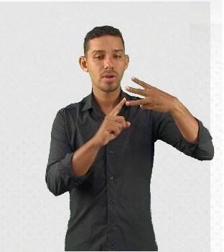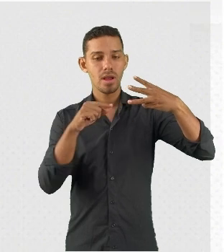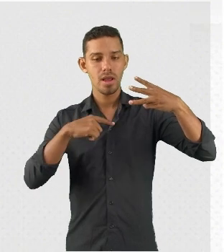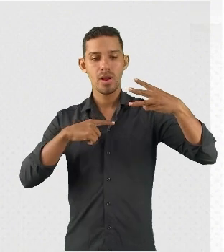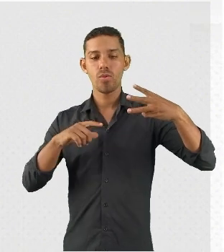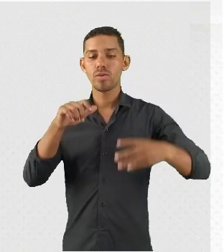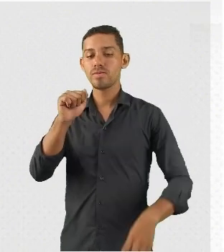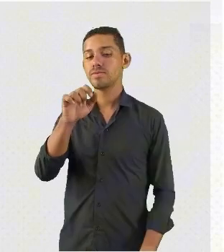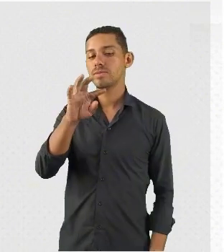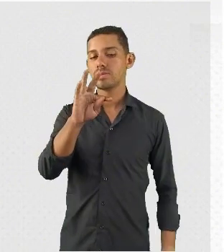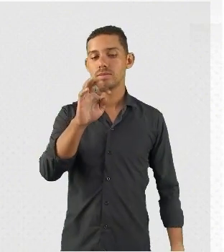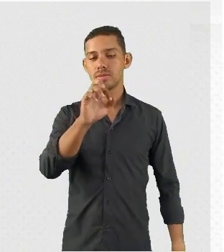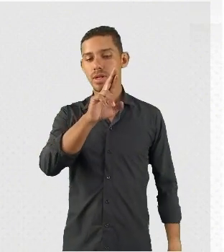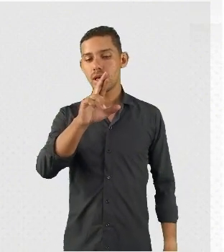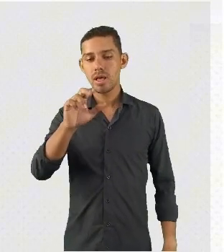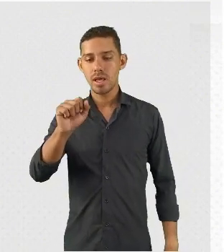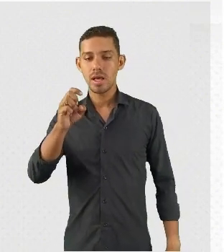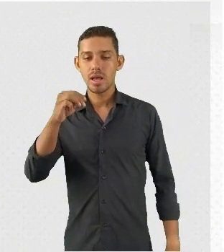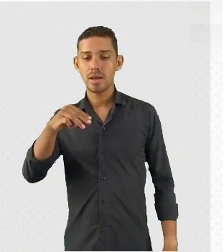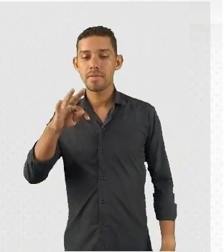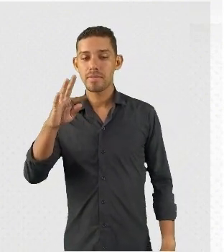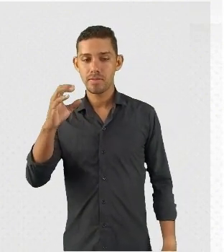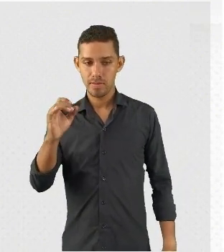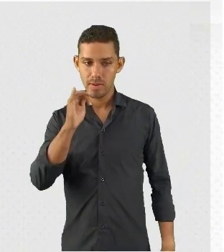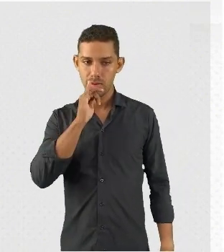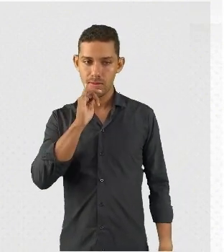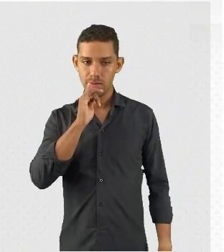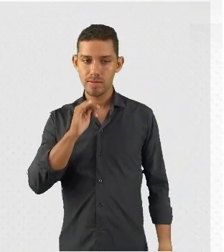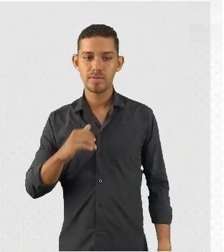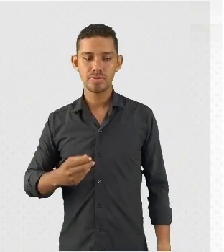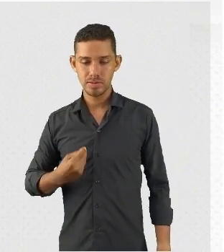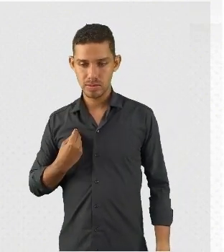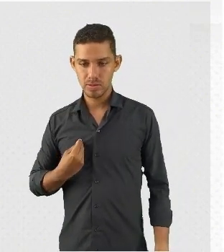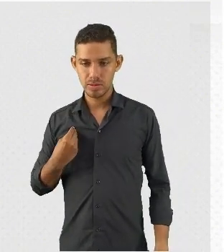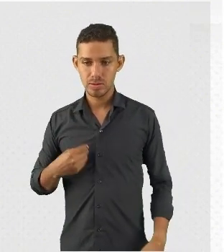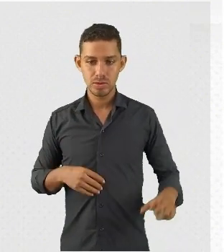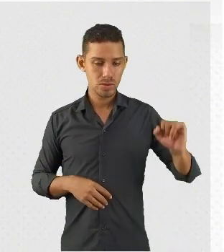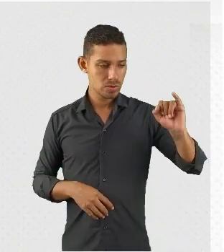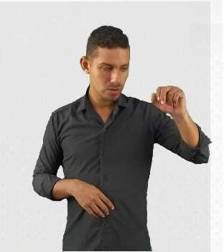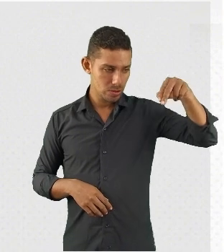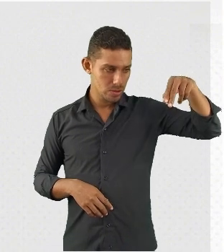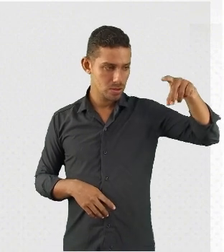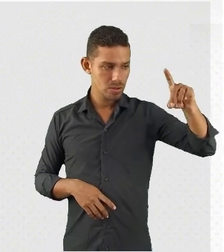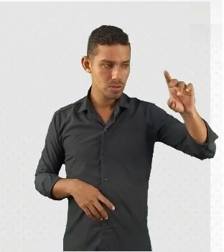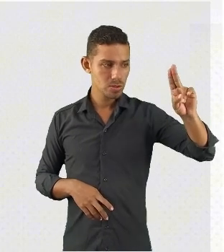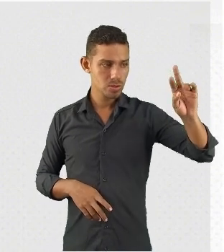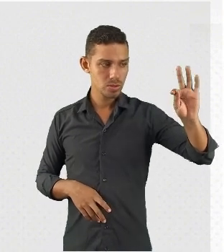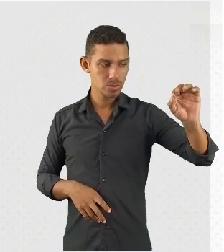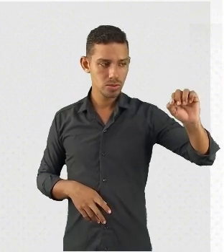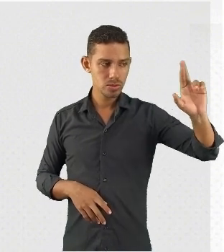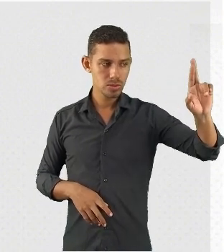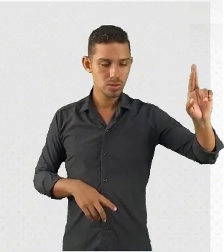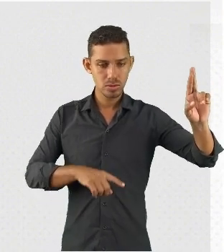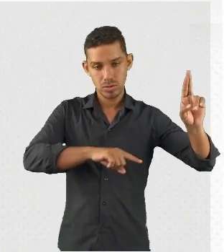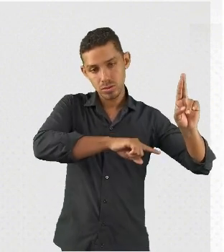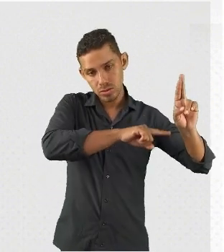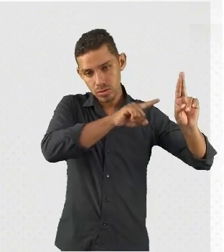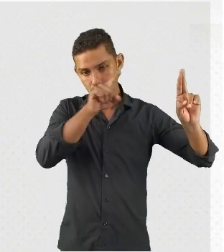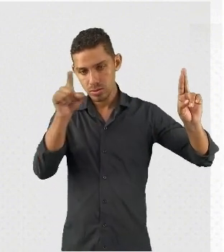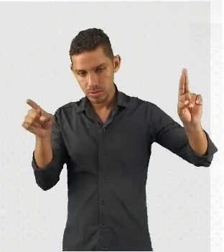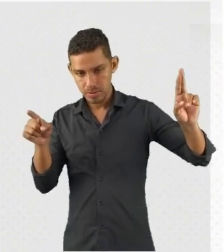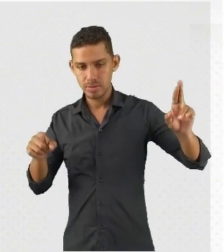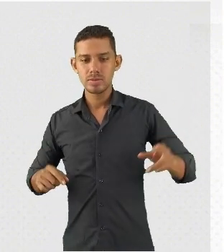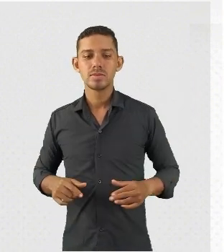induzido na presença do indutor, de modo que os elétrons possam fluir da Terra ou para a Terra.